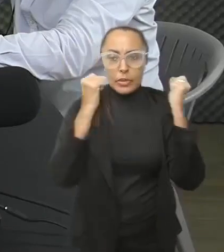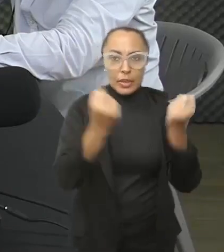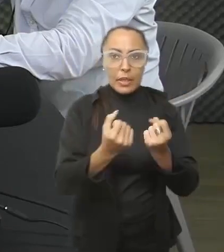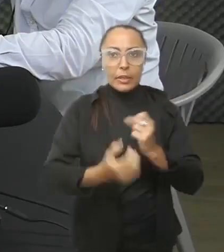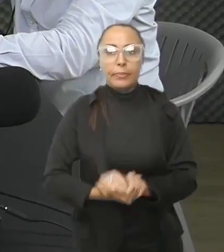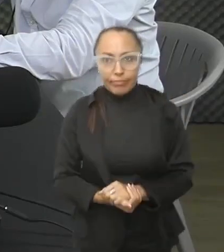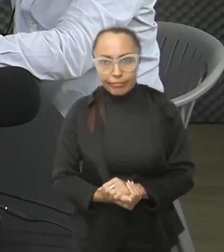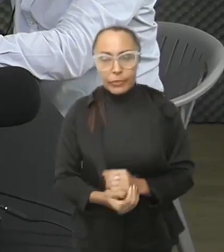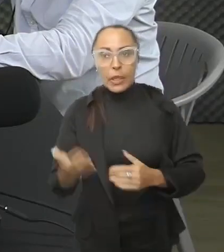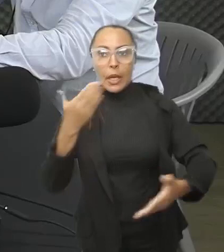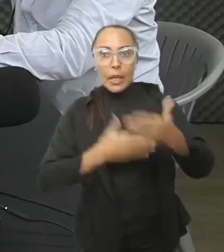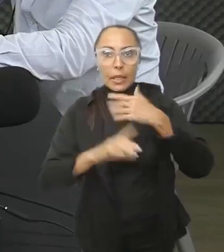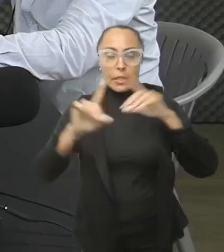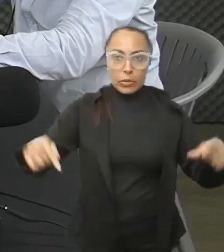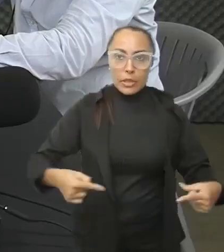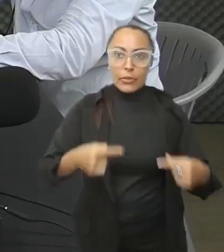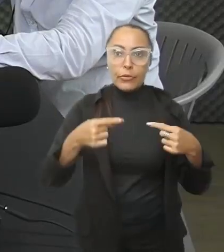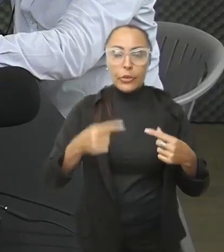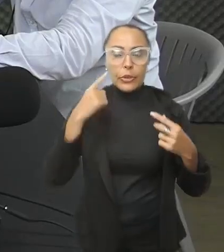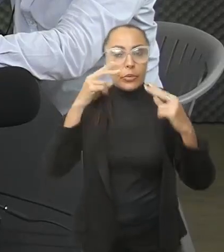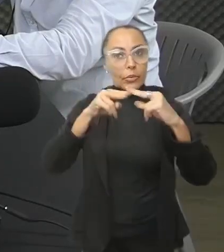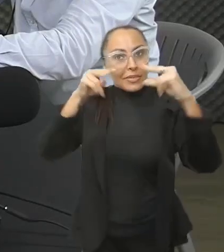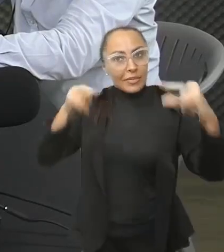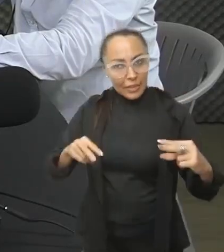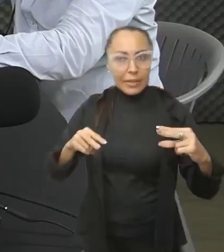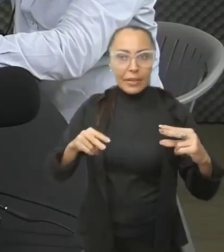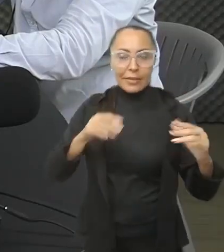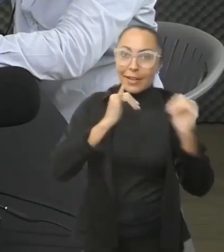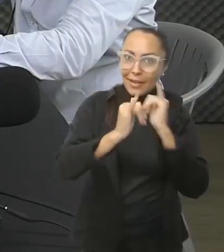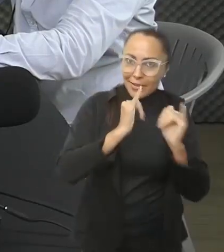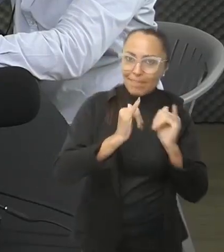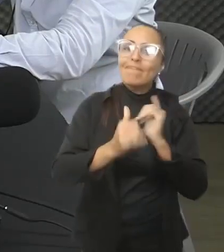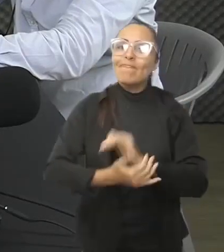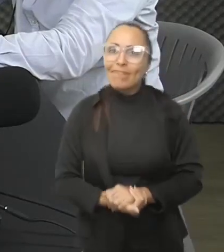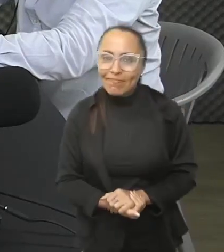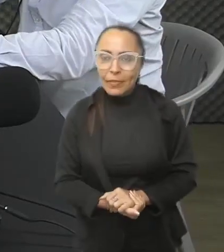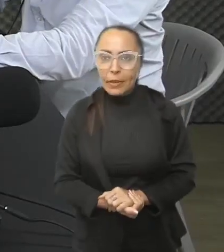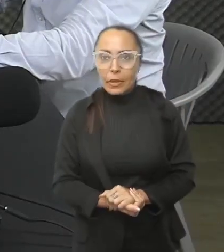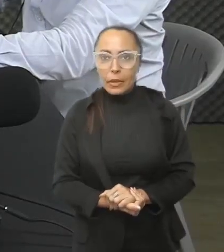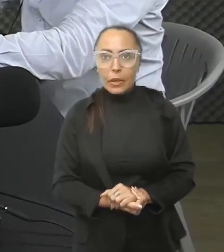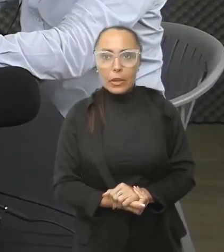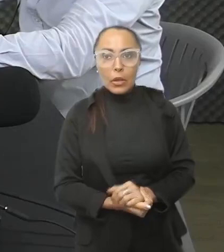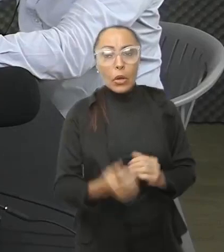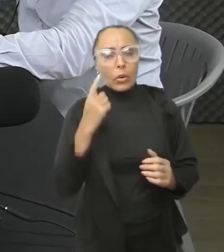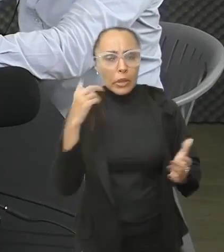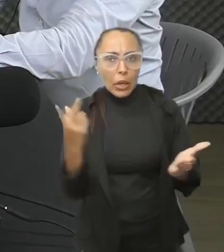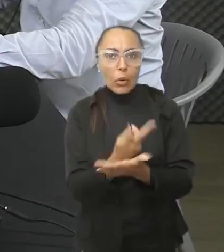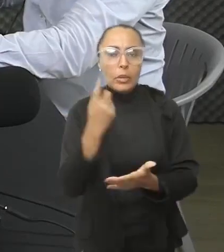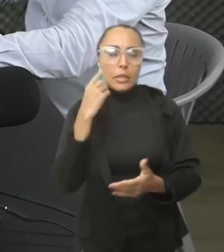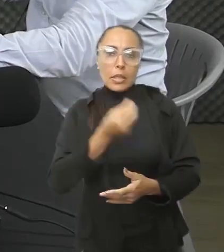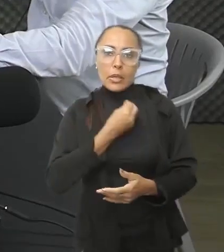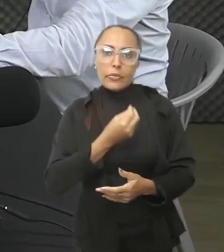em relação ao desafio da cyberviolência, o que ocorre na vida